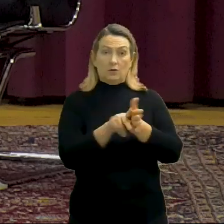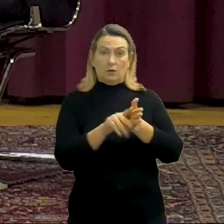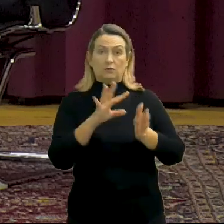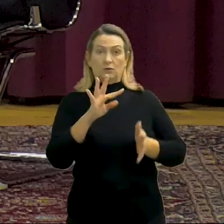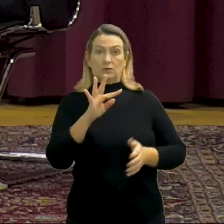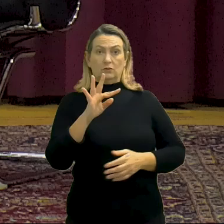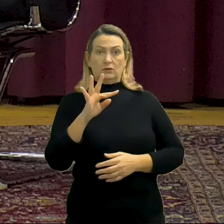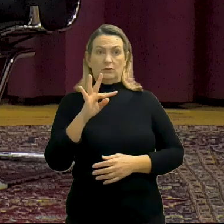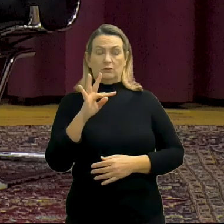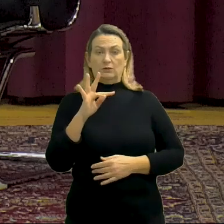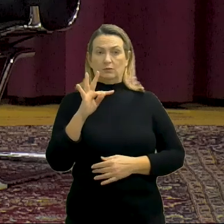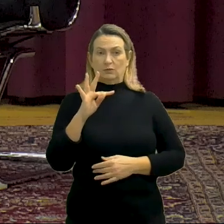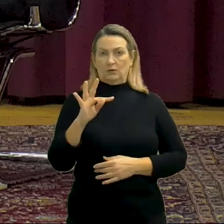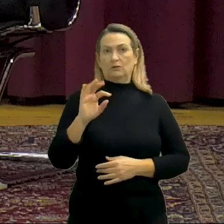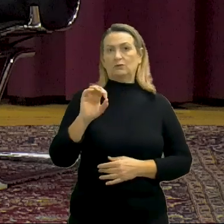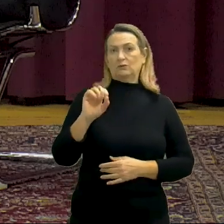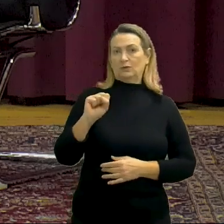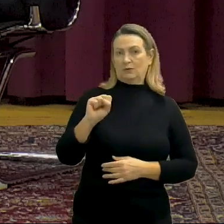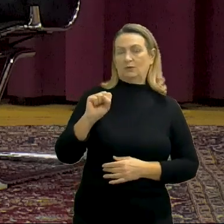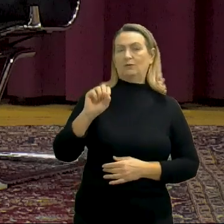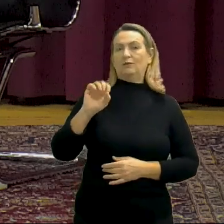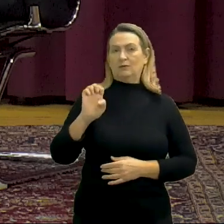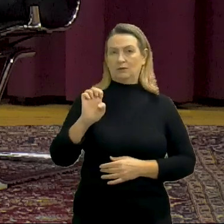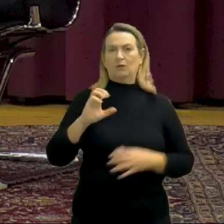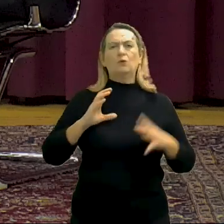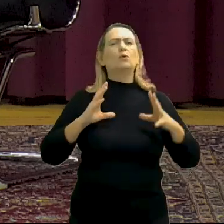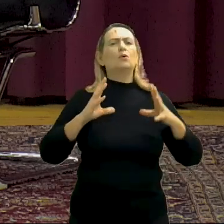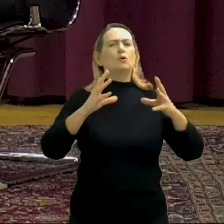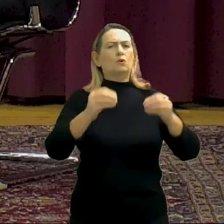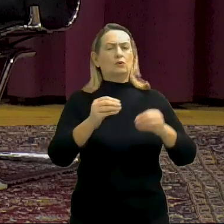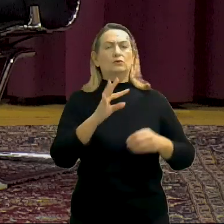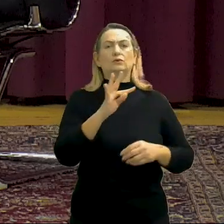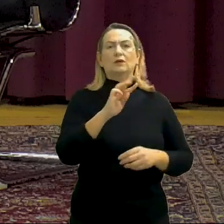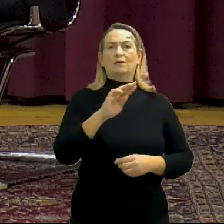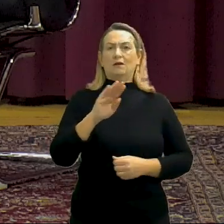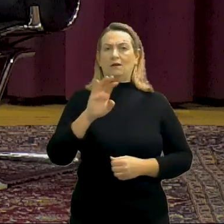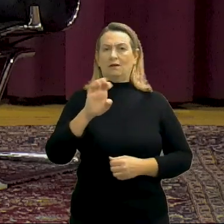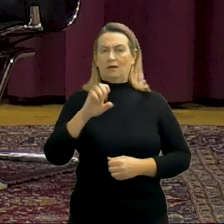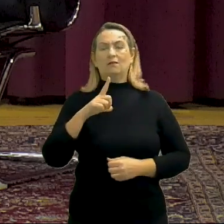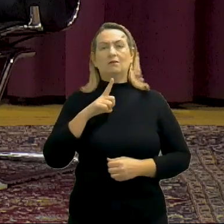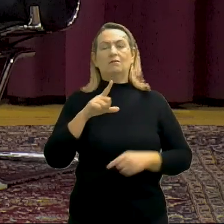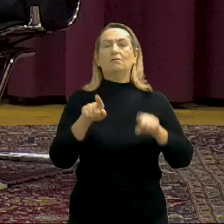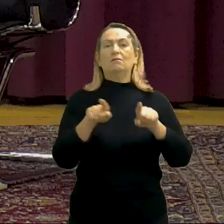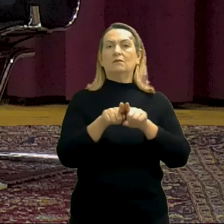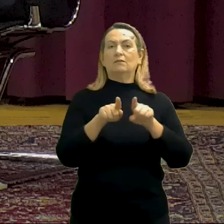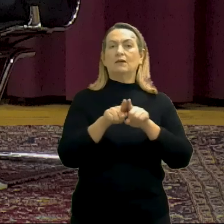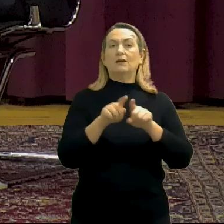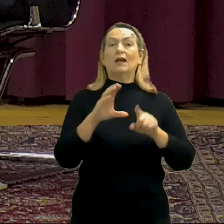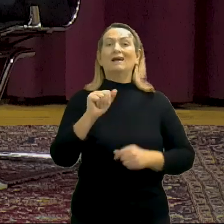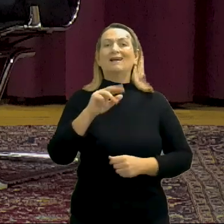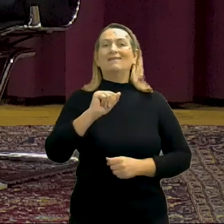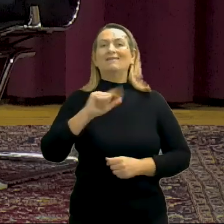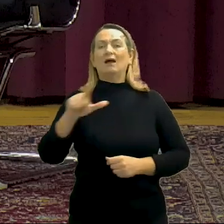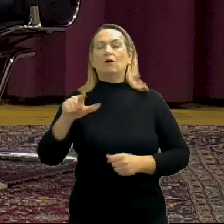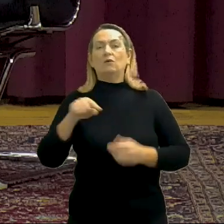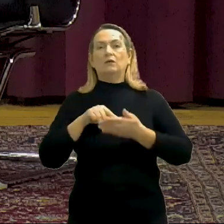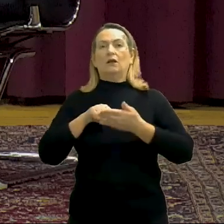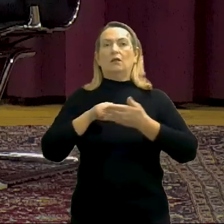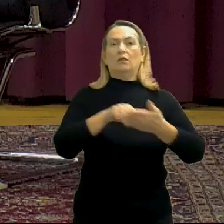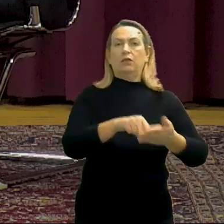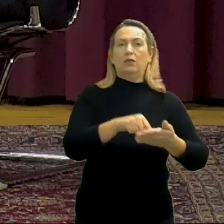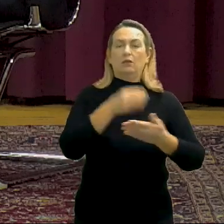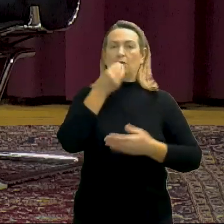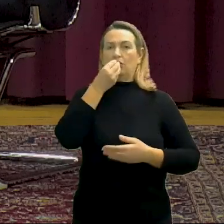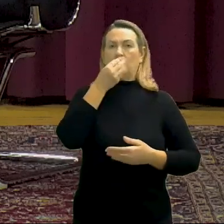ou todos os tribunais regionais possuem também é um canal de denúncia como nós já falamos nó temos várias portas também né Igual